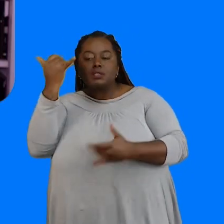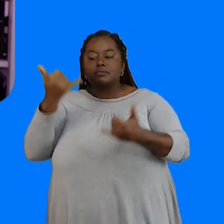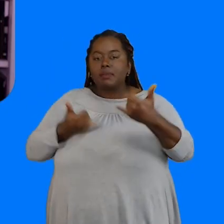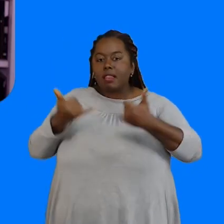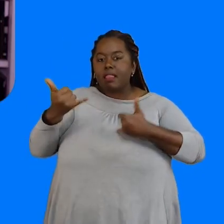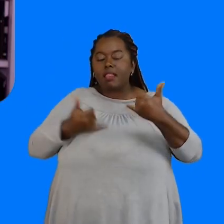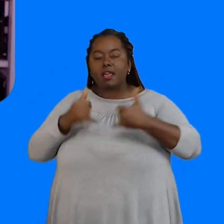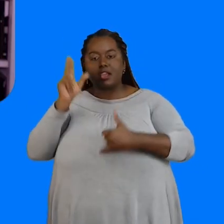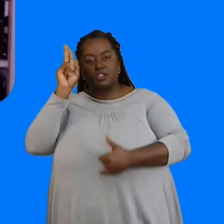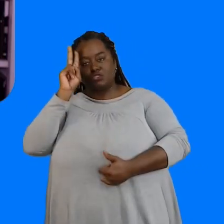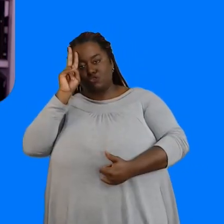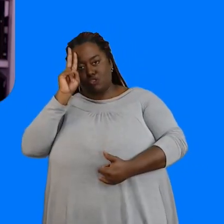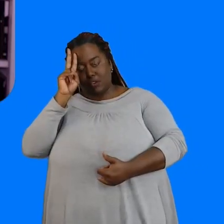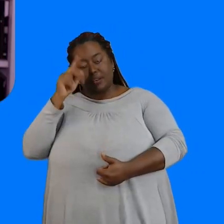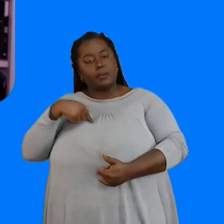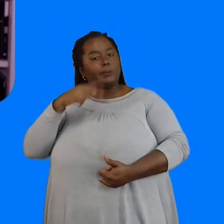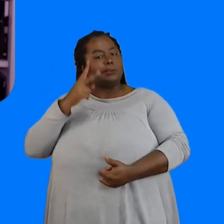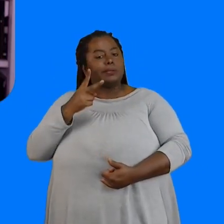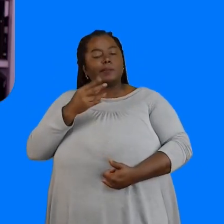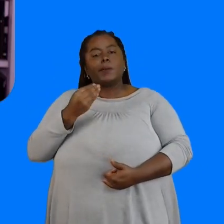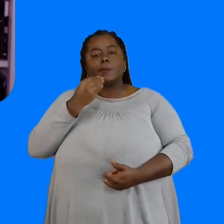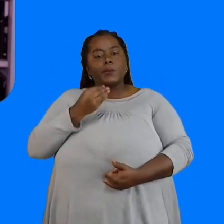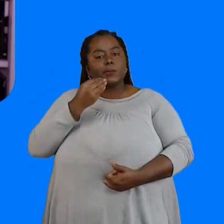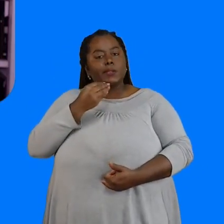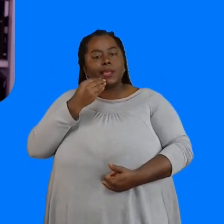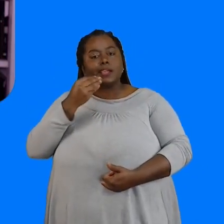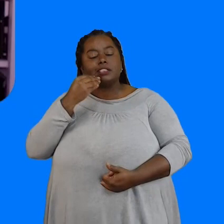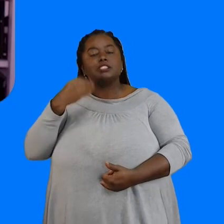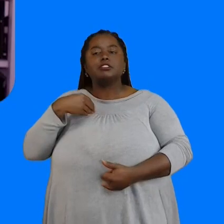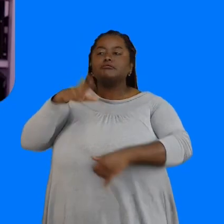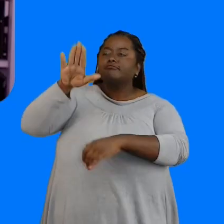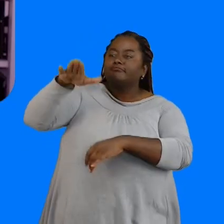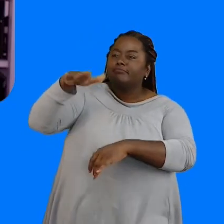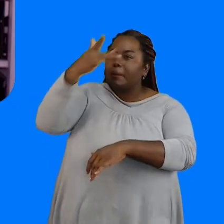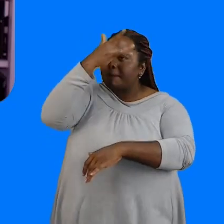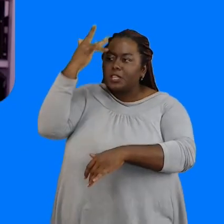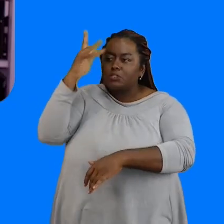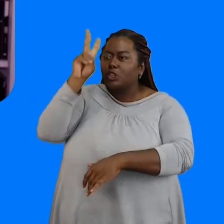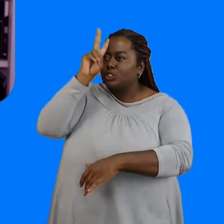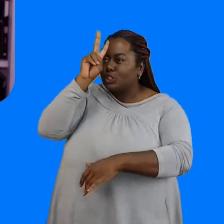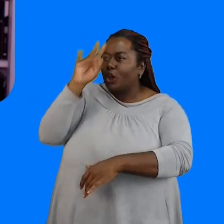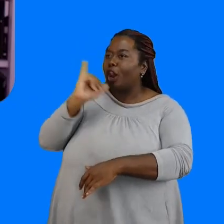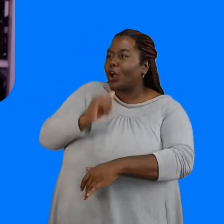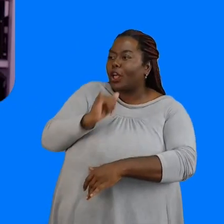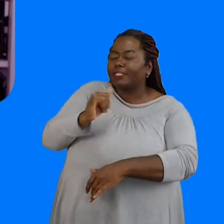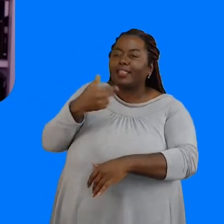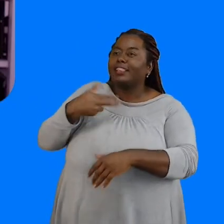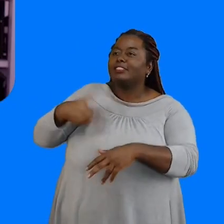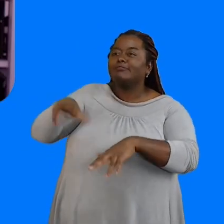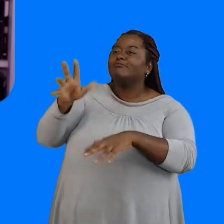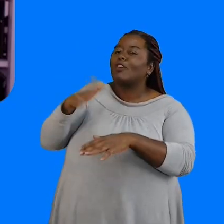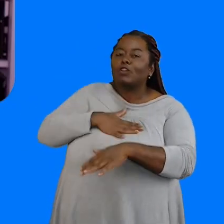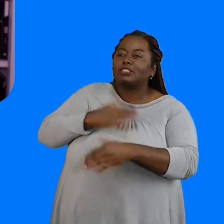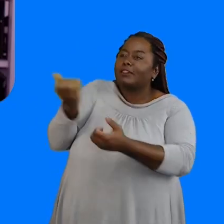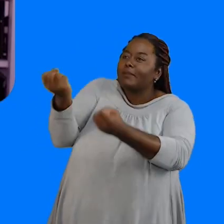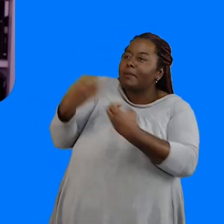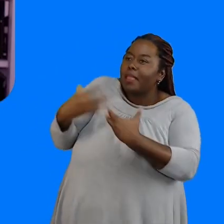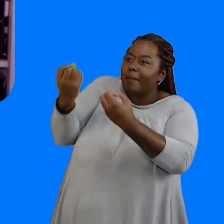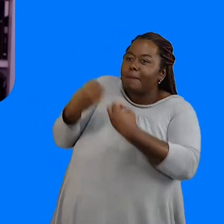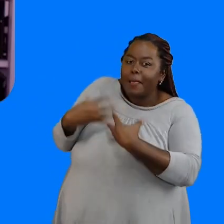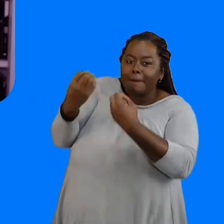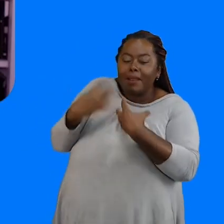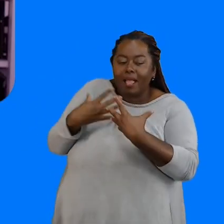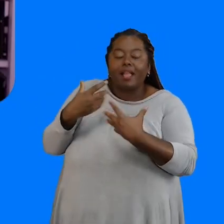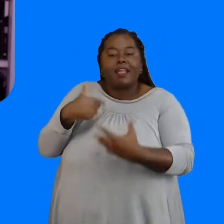tinha oportunidade ia atrás dos contadores de histórias. E então ganhei esta paixão por